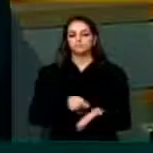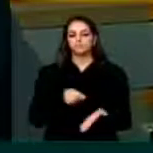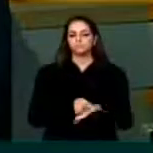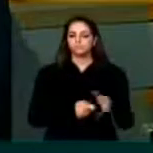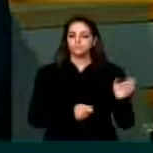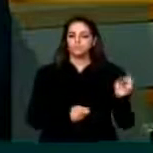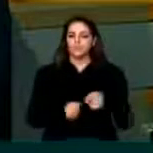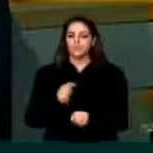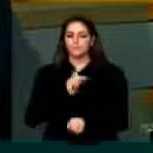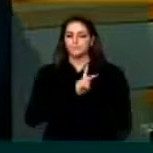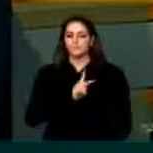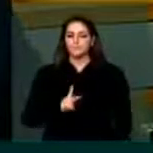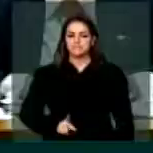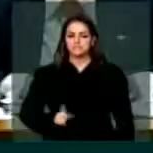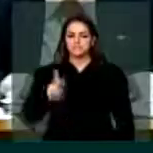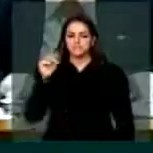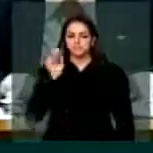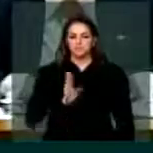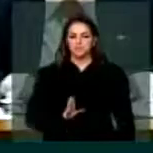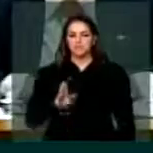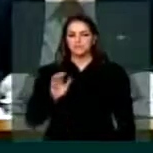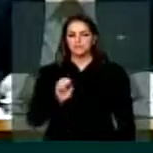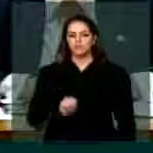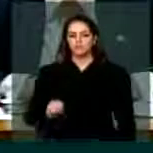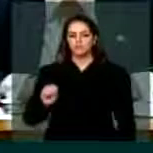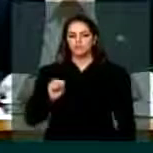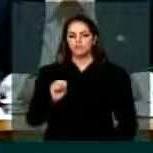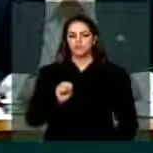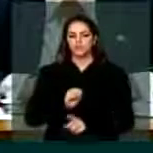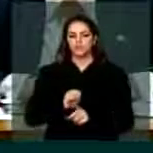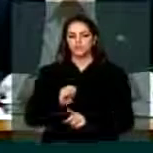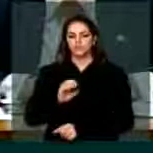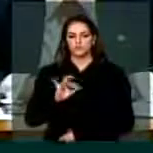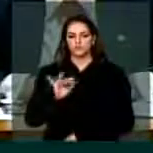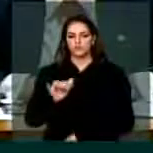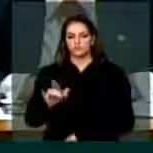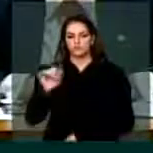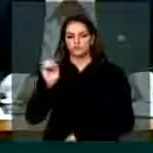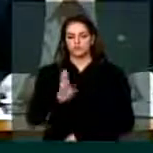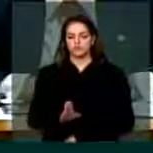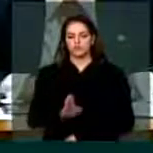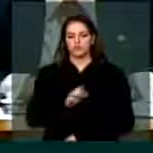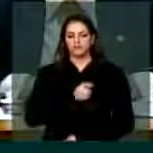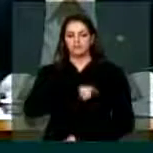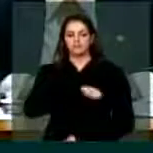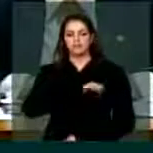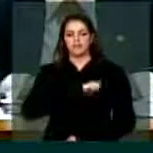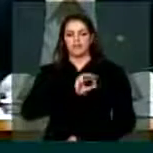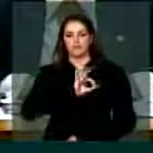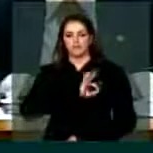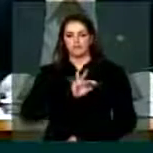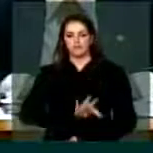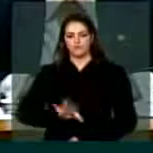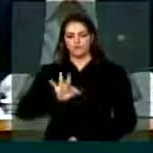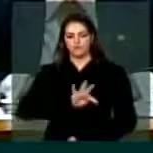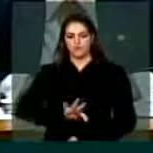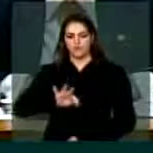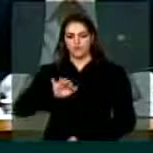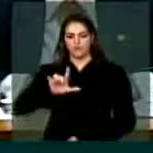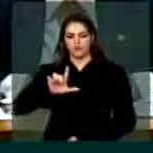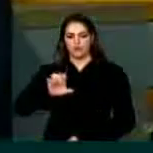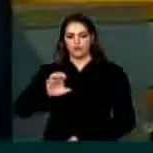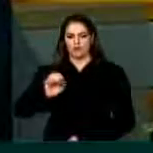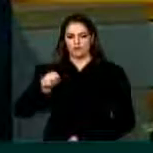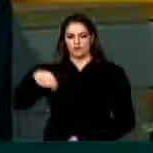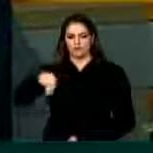do presidente nacional da Associação Nacional dos Delegados da Polícia Federal, doutor Leôncio, para que ele venha até a nossa